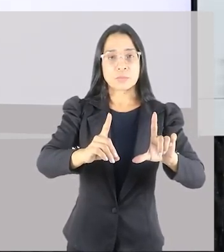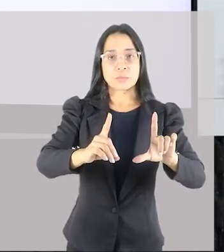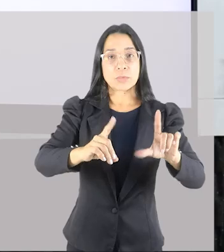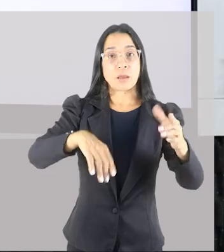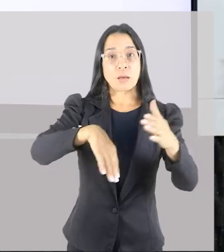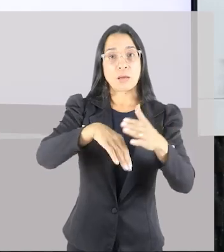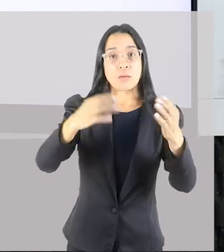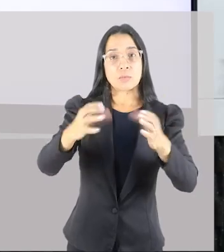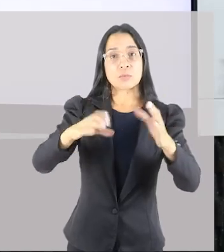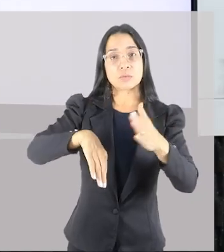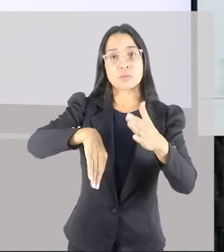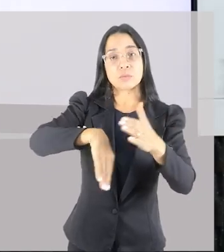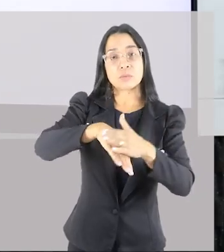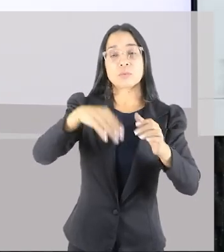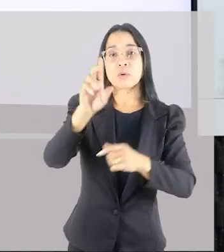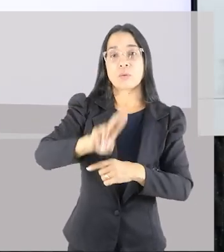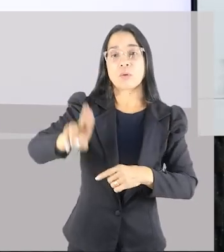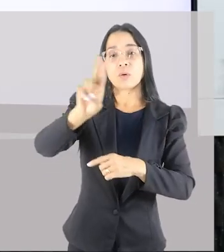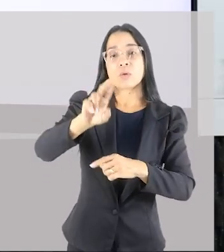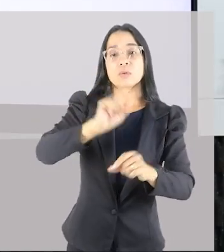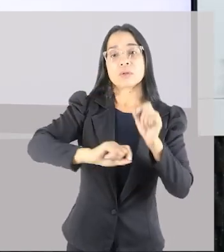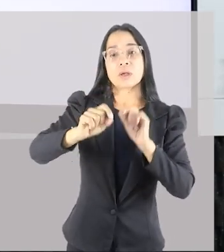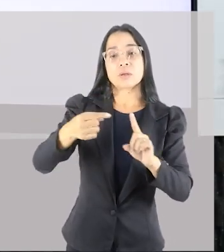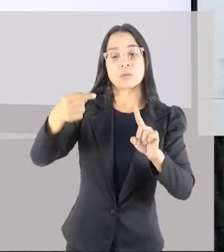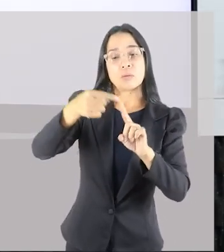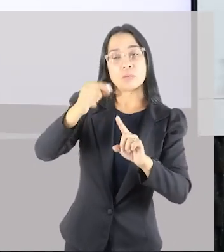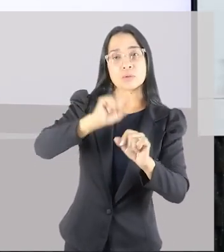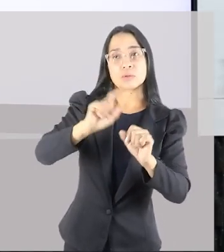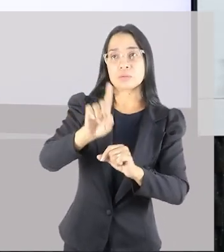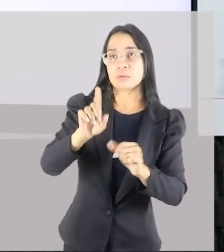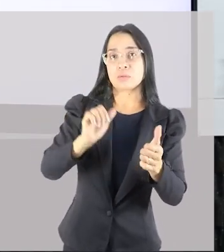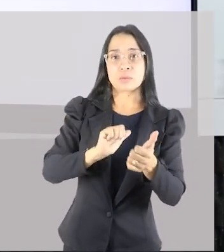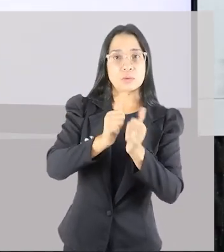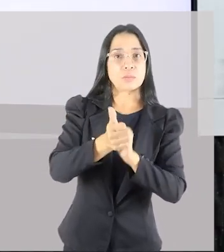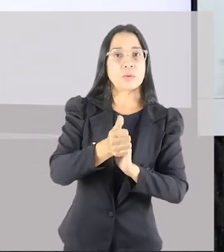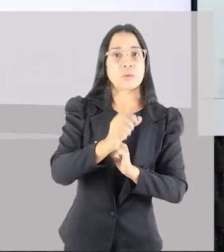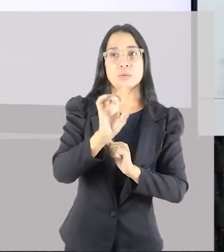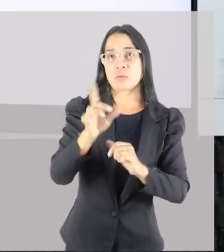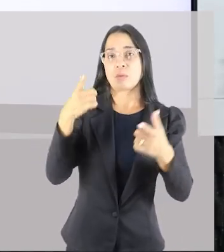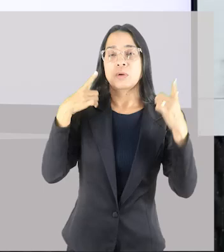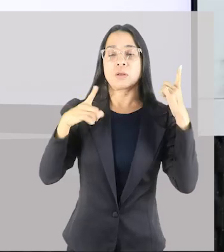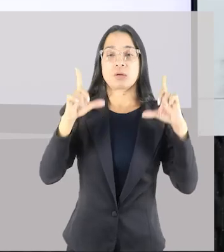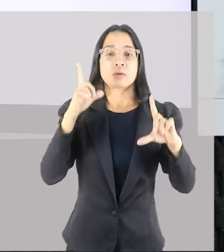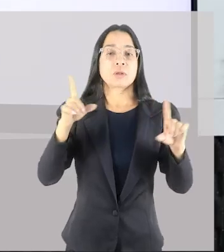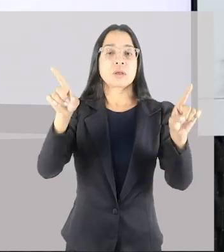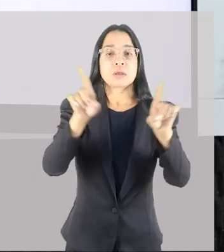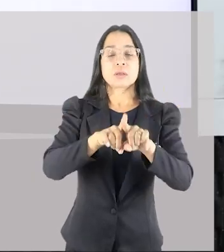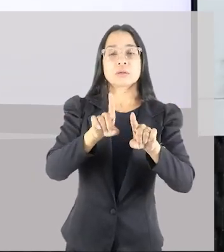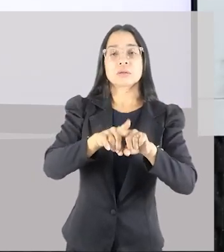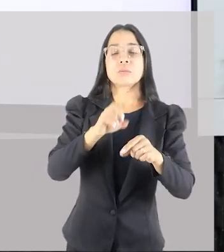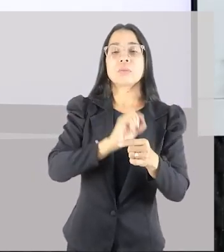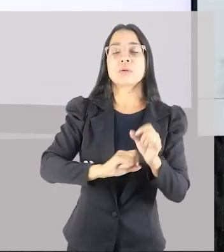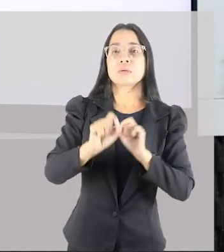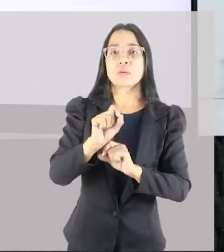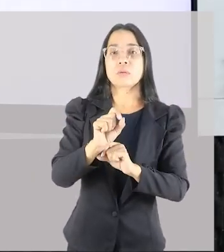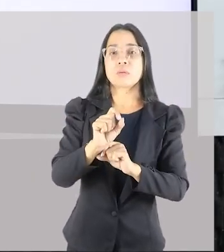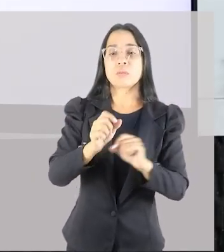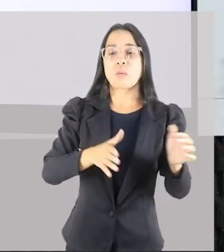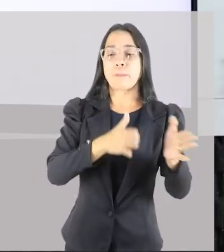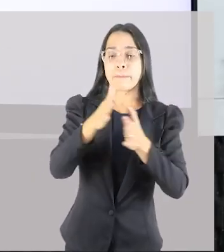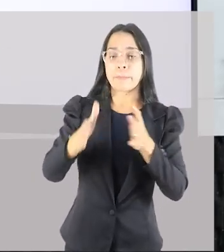para afs indevidos não como um esporte somente não como lazer mas como um produtor de